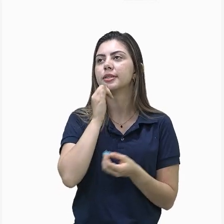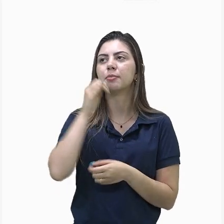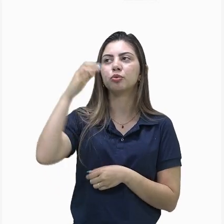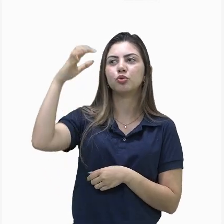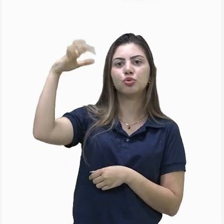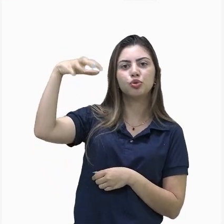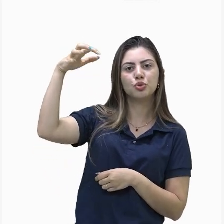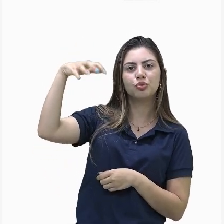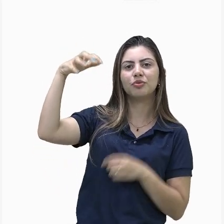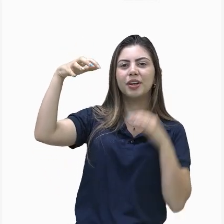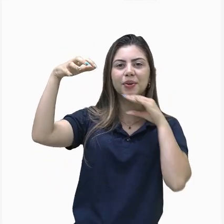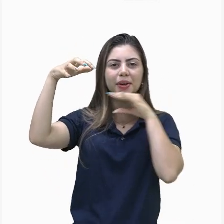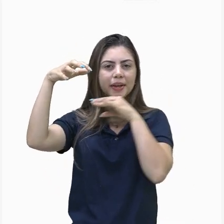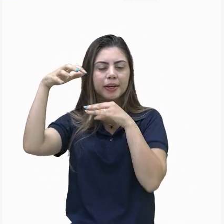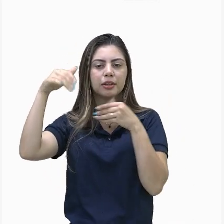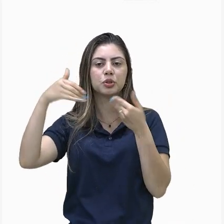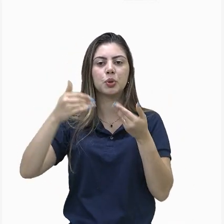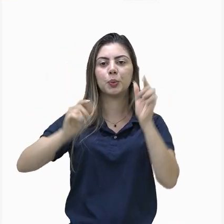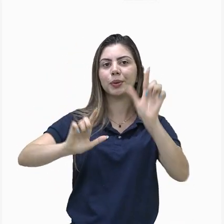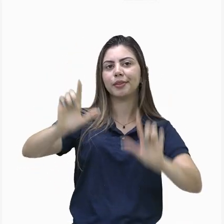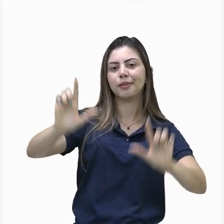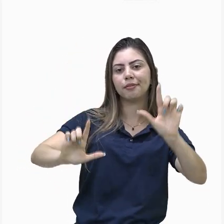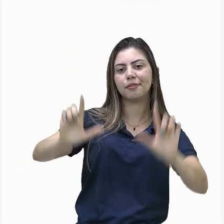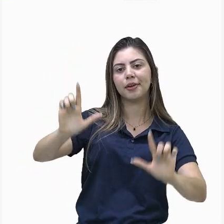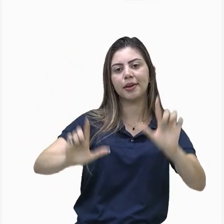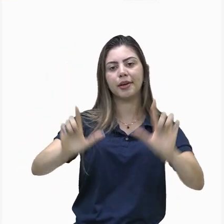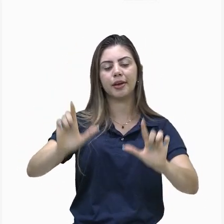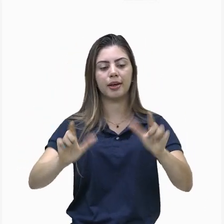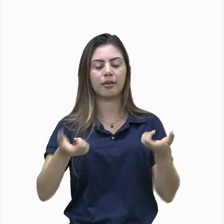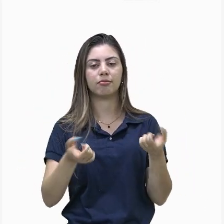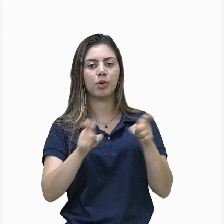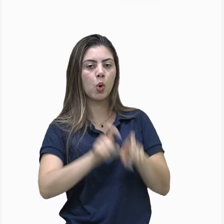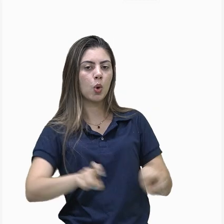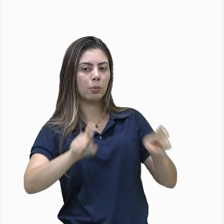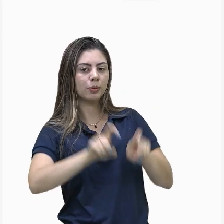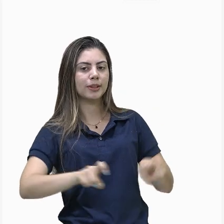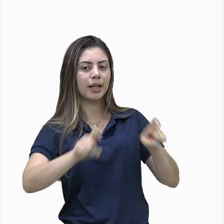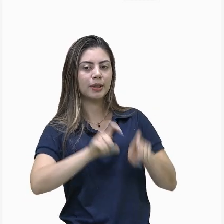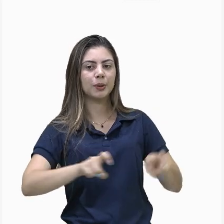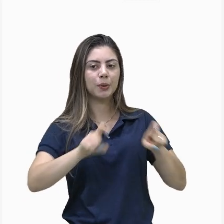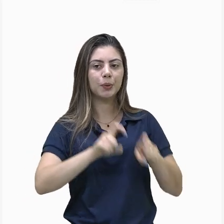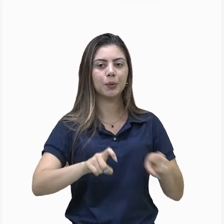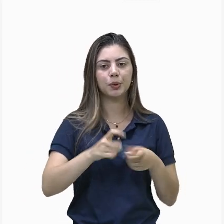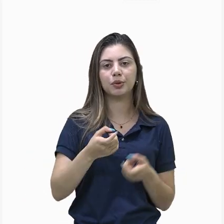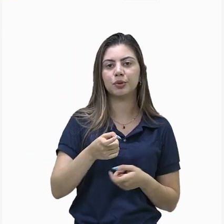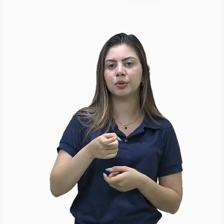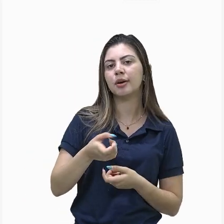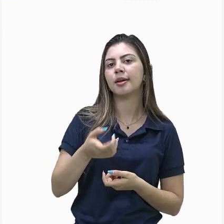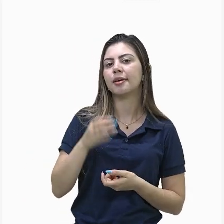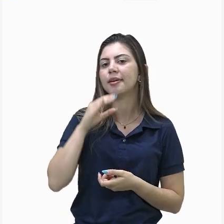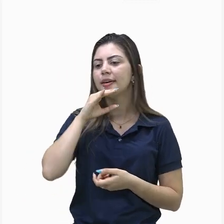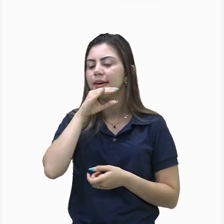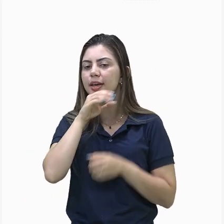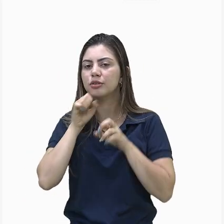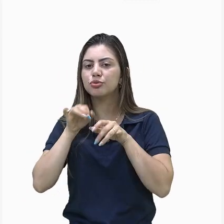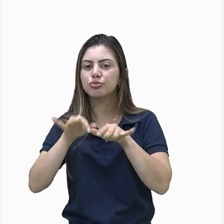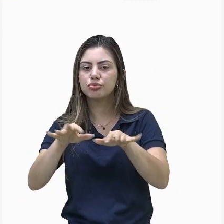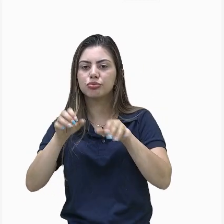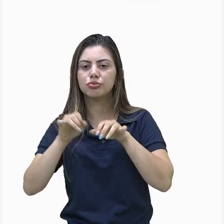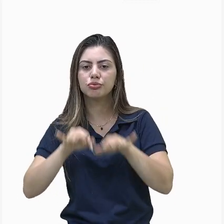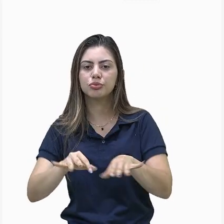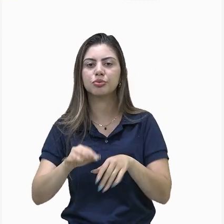chuveiros, televisores, computadores, aquecedores, rádios,